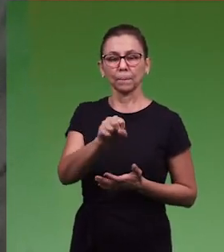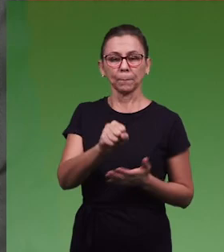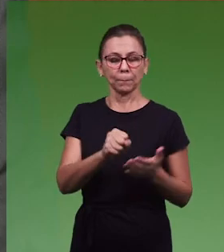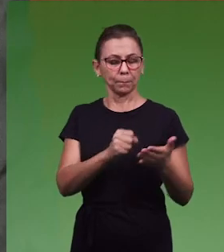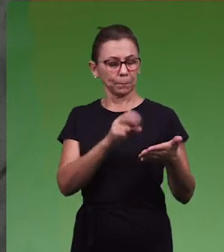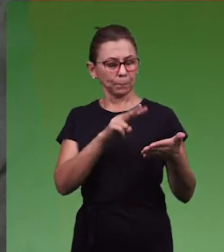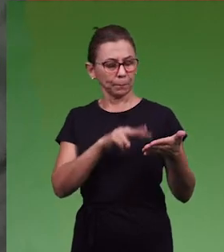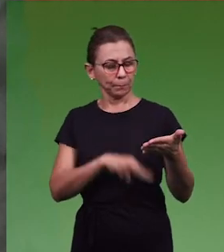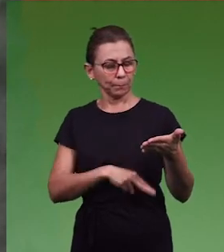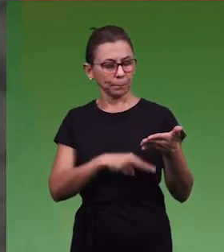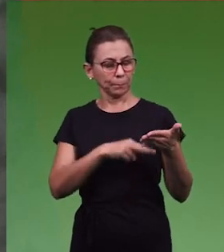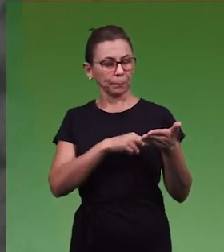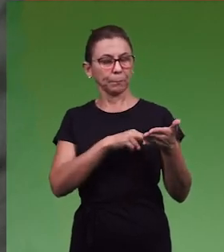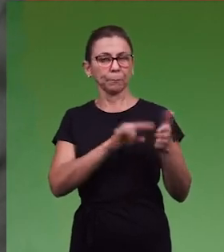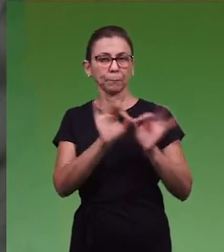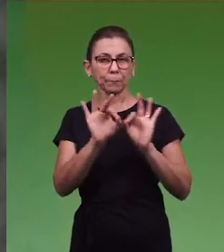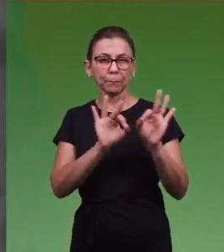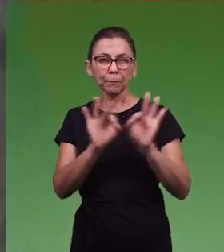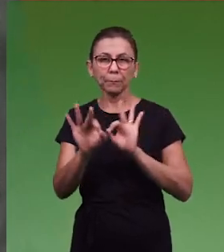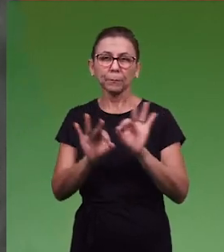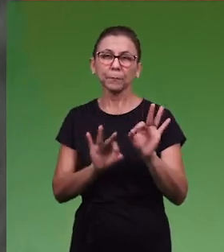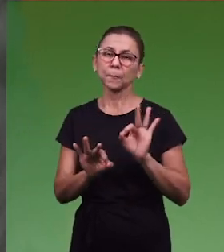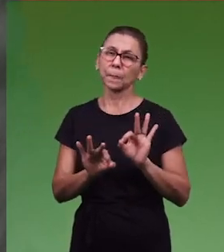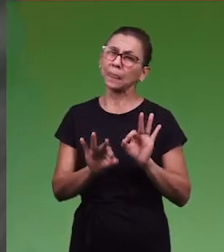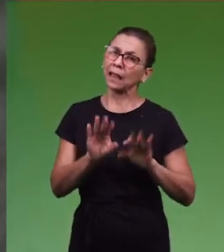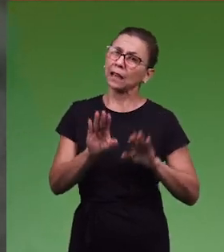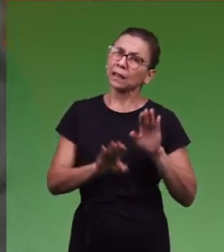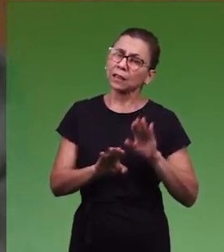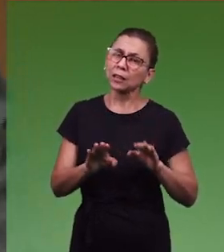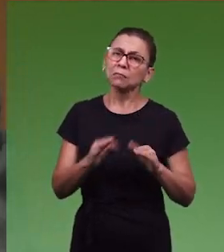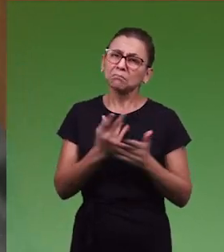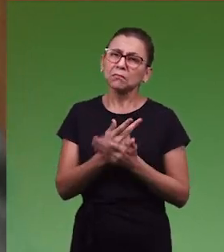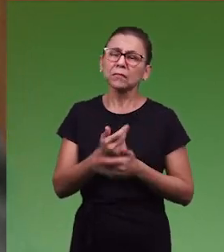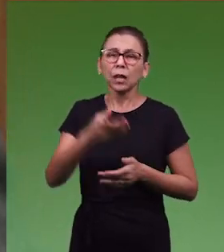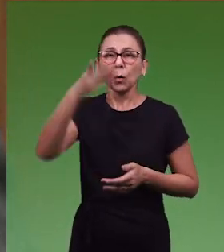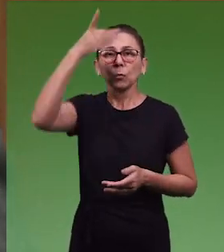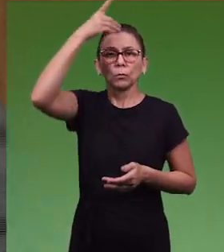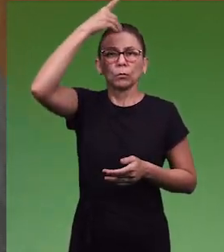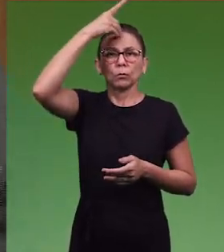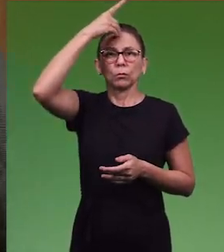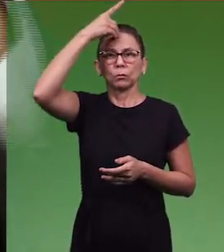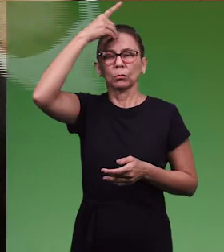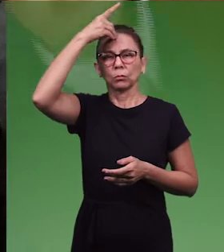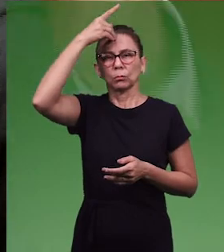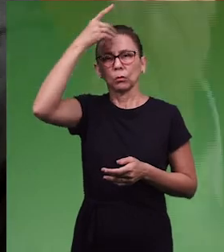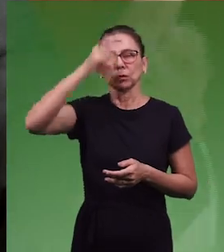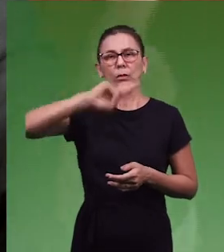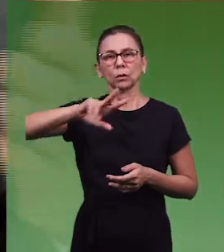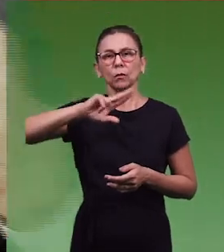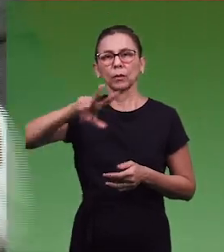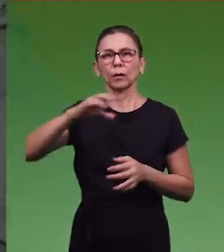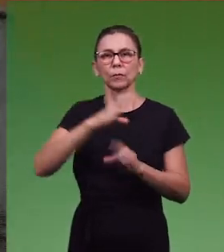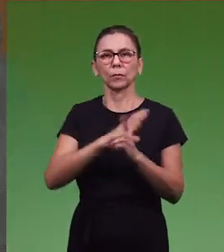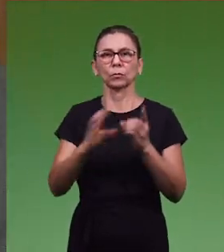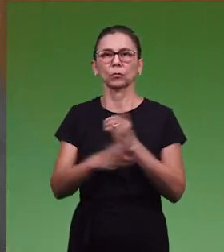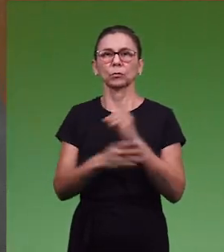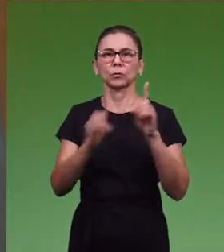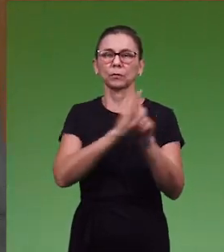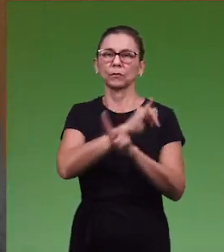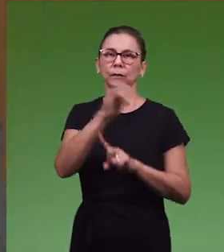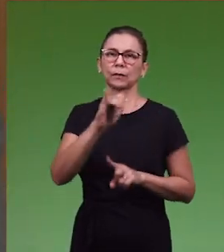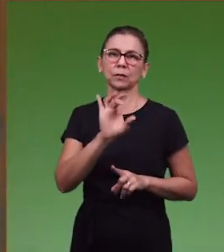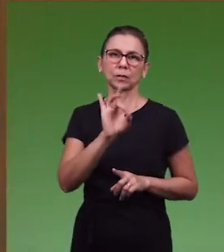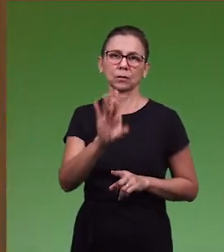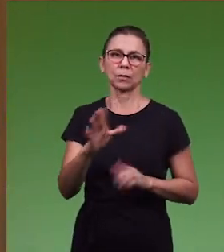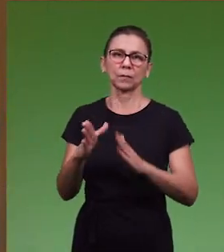olhar. A pessoa pode ter até um dom que não é para o culto profético, é para a vida da igreja, ou aplicado a um membro. Mas o servo